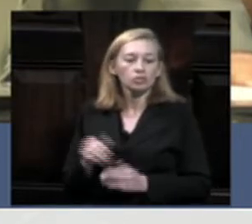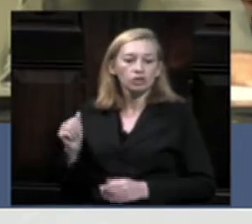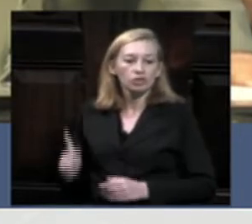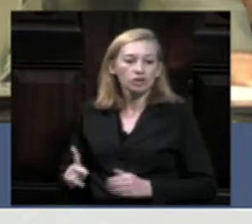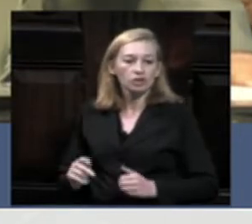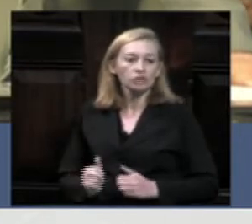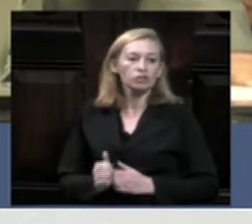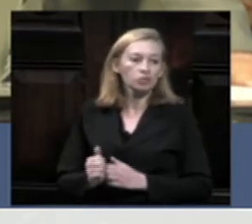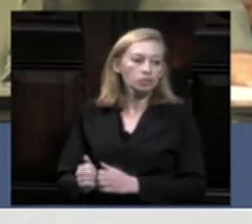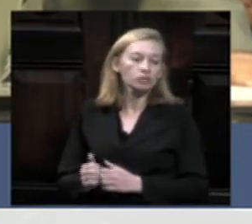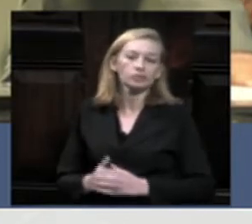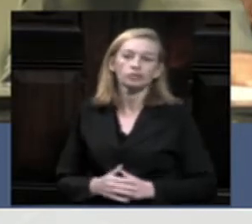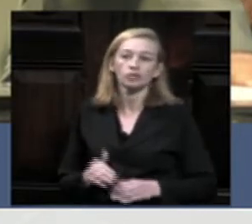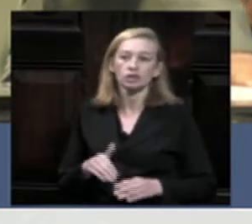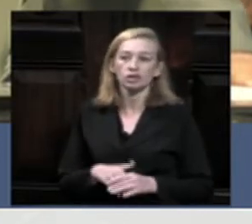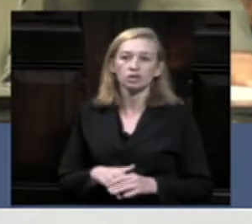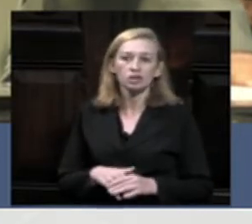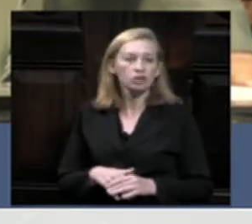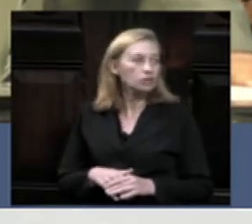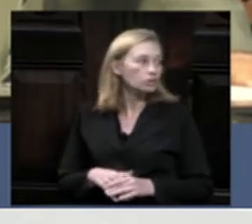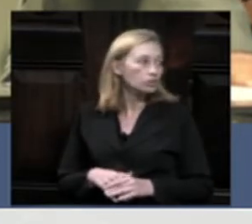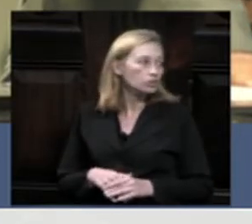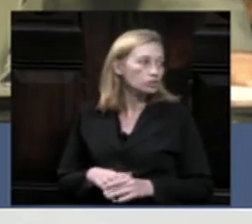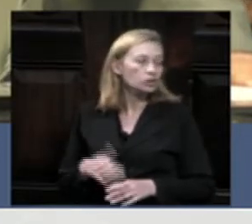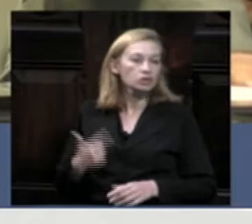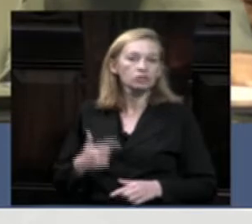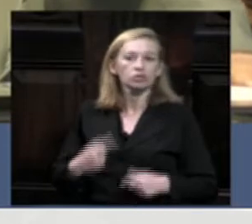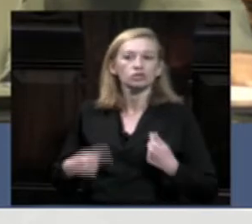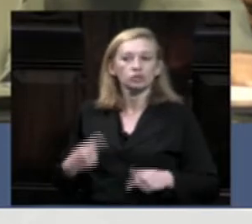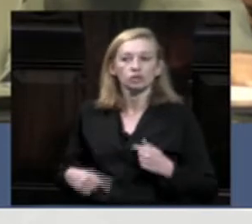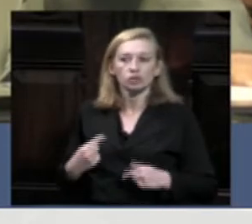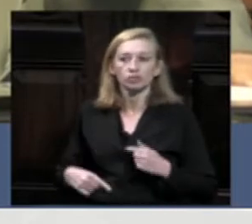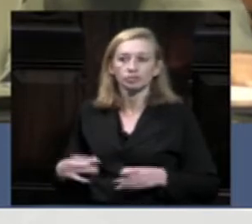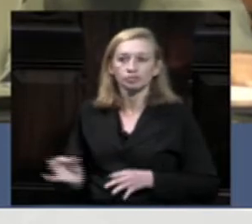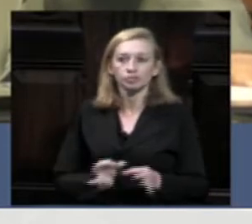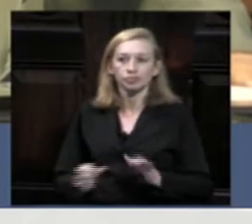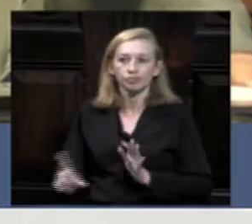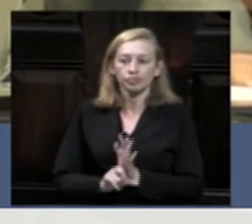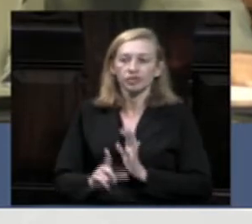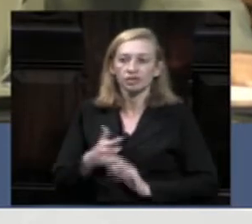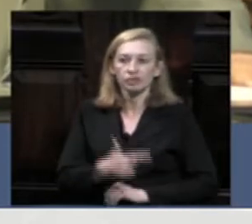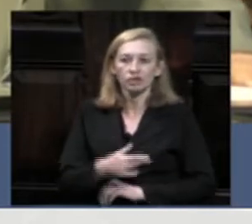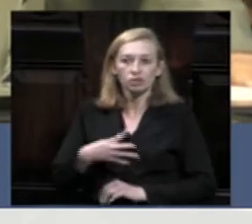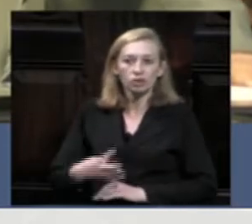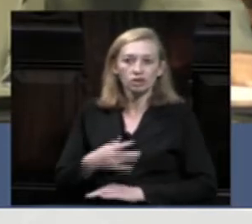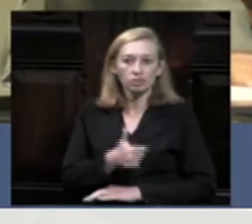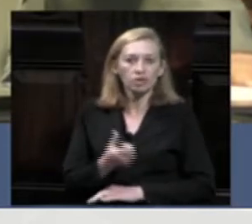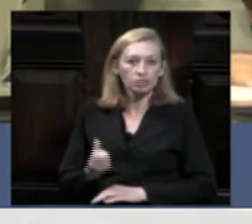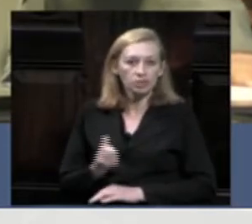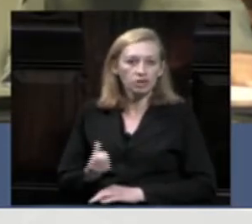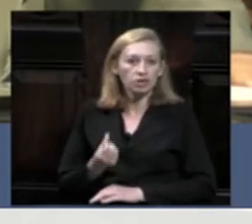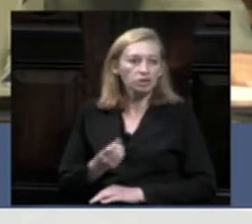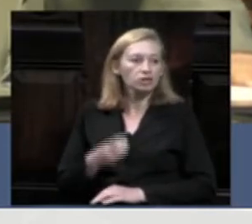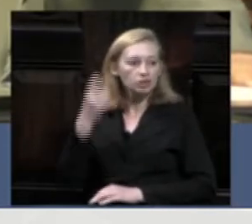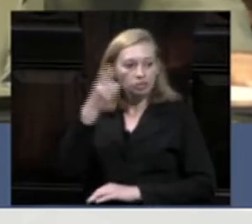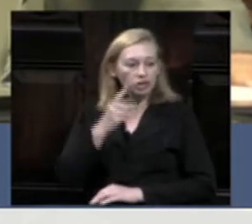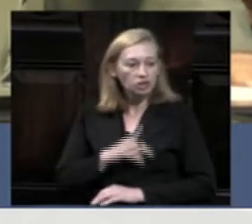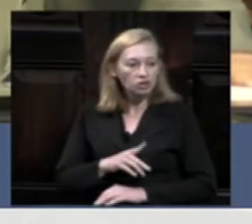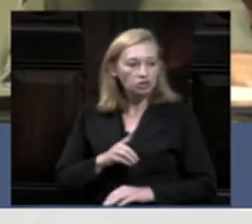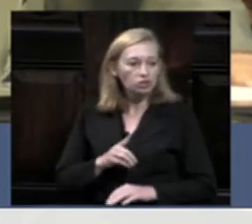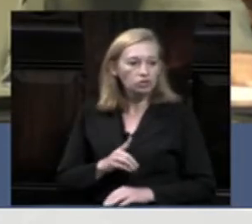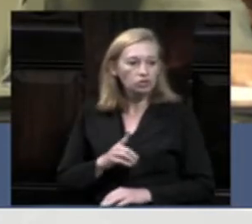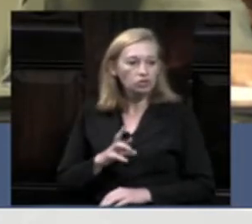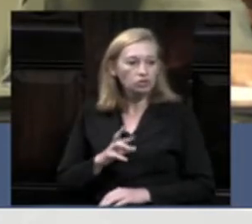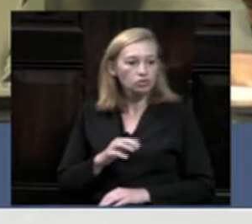vai a autógrafo. Em votação, em segunda discussão. Projeto de Lei 2466 de 2017, de autoria do deputado Gilberto Palmares, que altera a